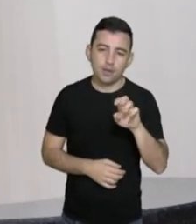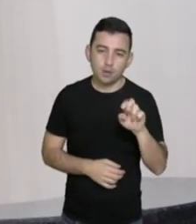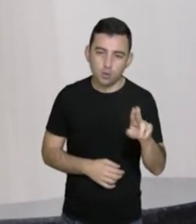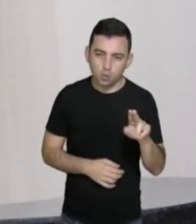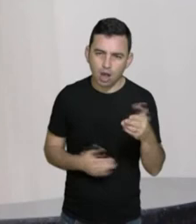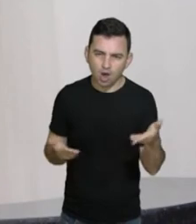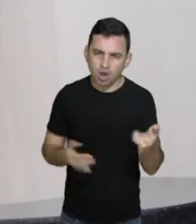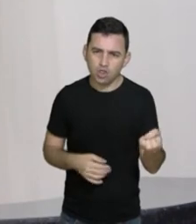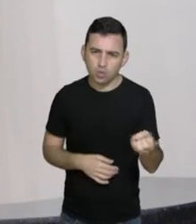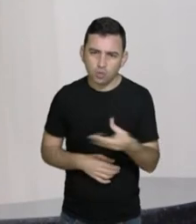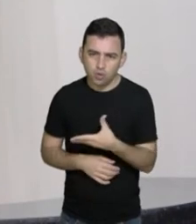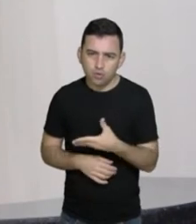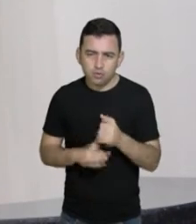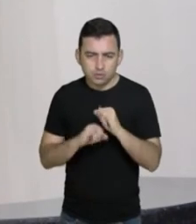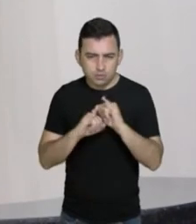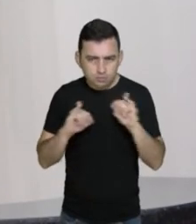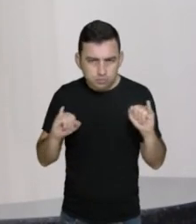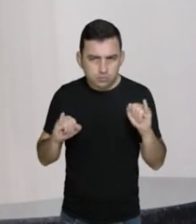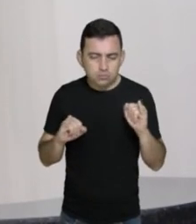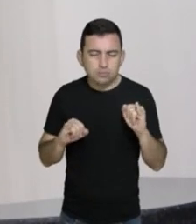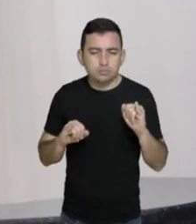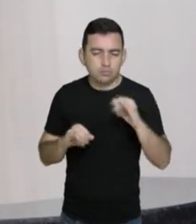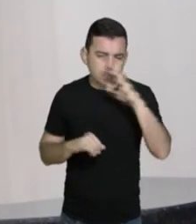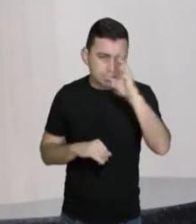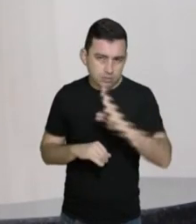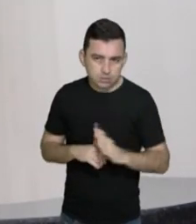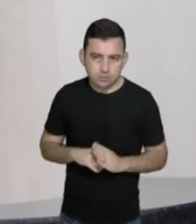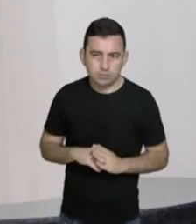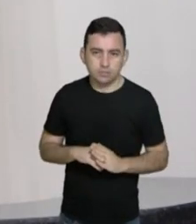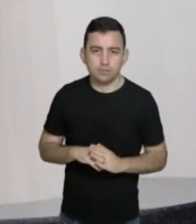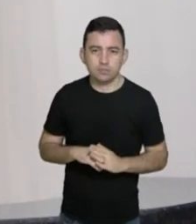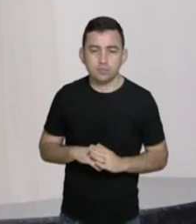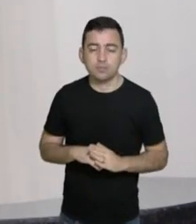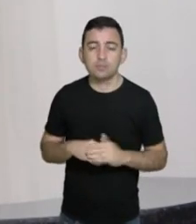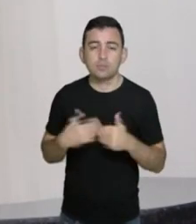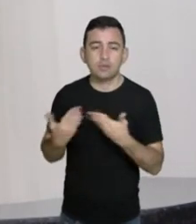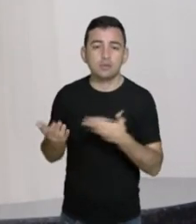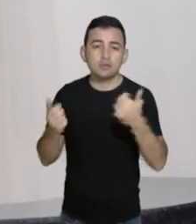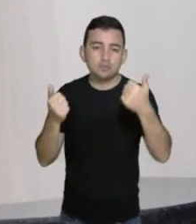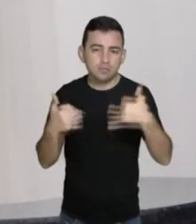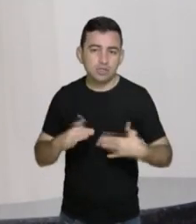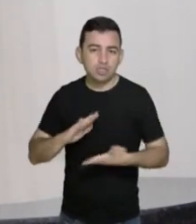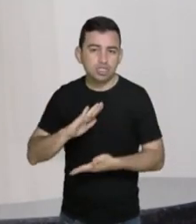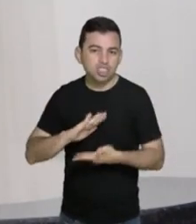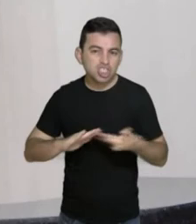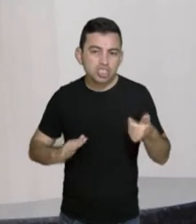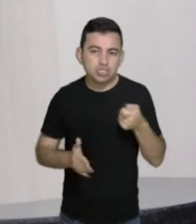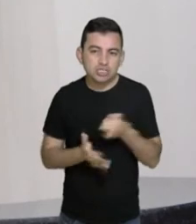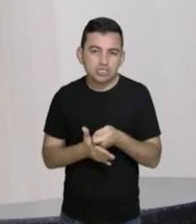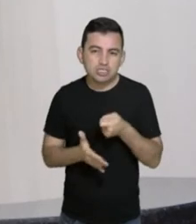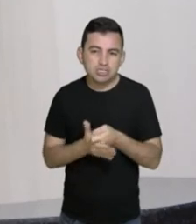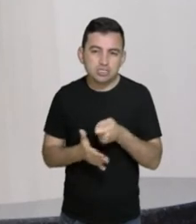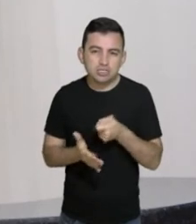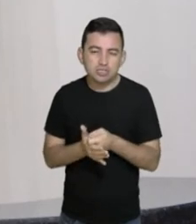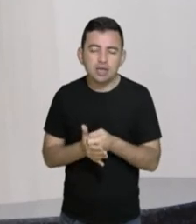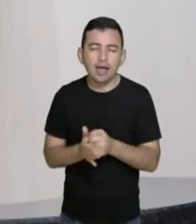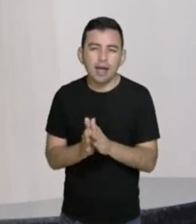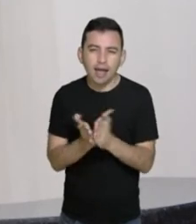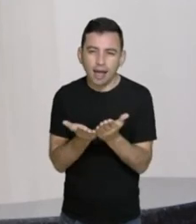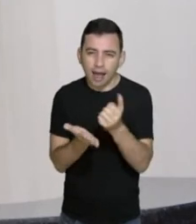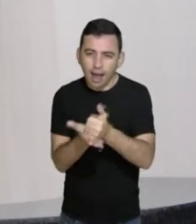recentemente, à luz do nosso país, que, em tese, basicamente retira a exigência da carteira de